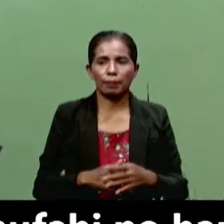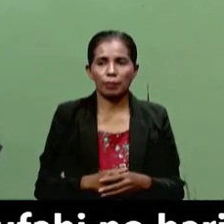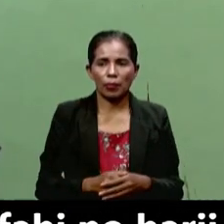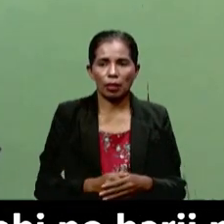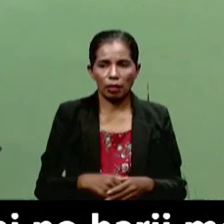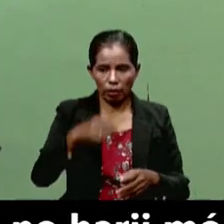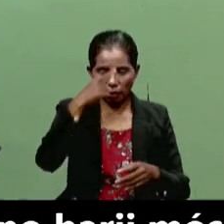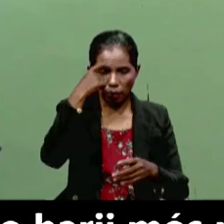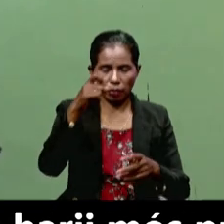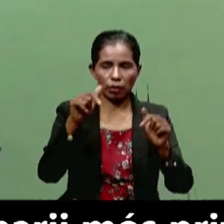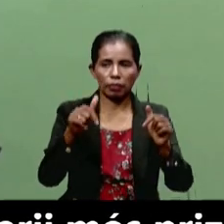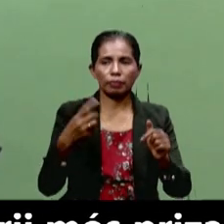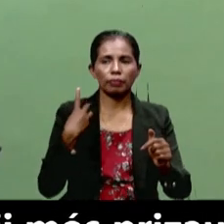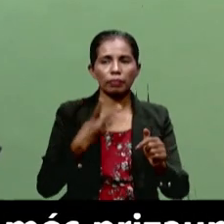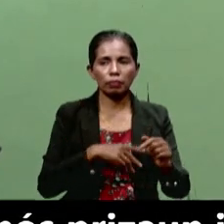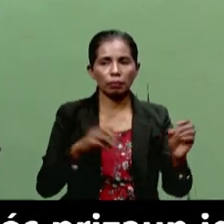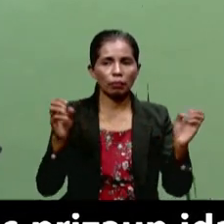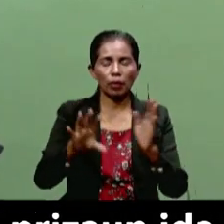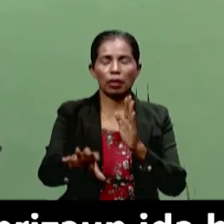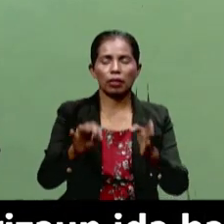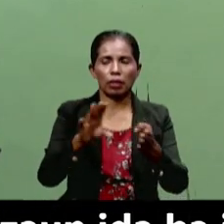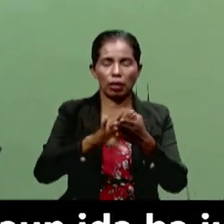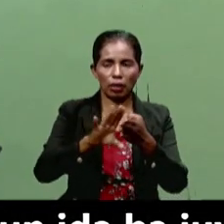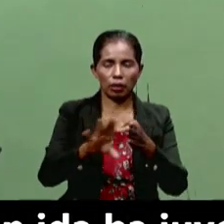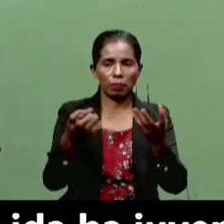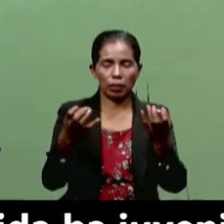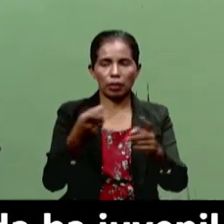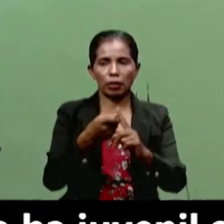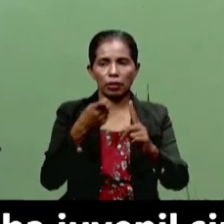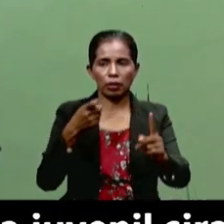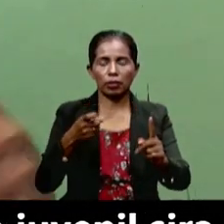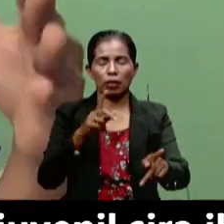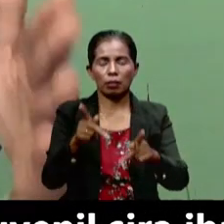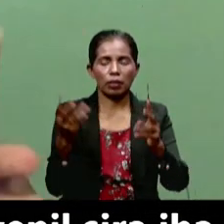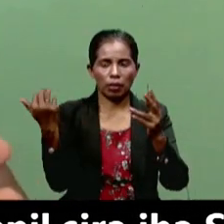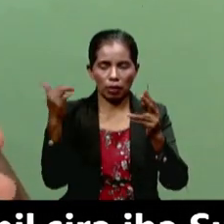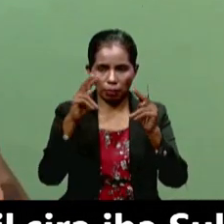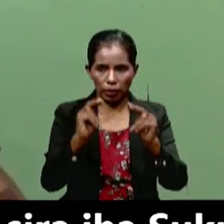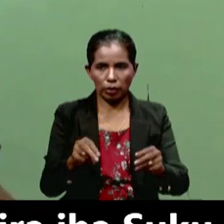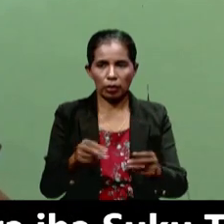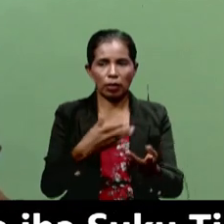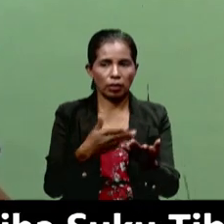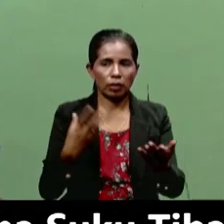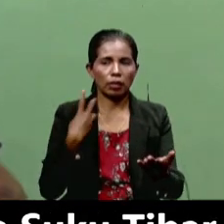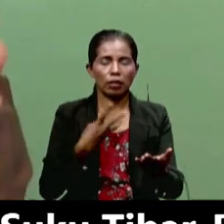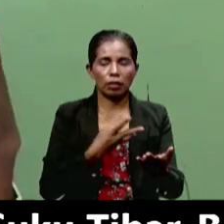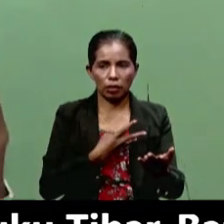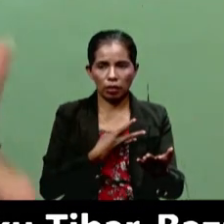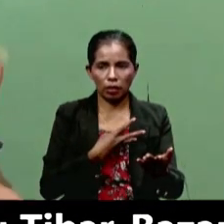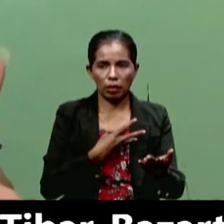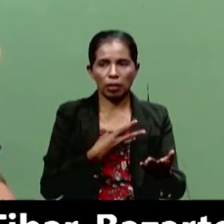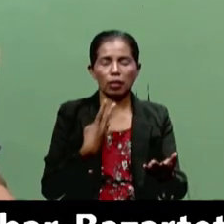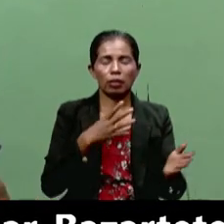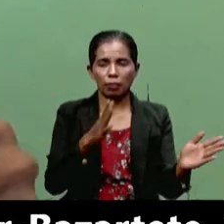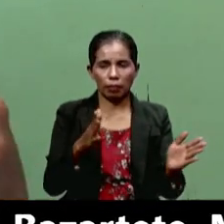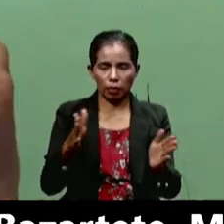da maneira maca ita dar uma leheta pedido para usi a nível facilidade sira então produto ne ita mesmo que a nessa mesmo ita